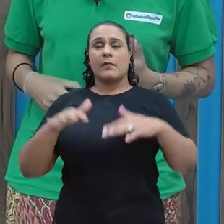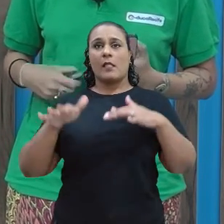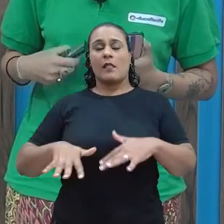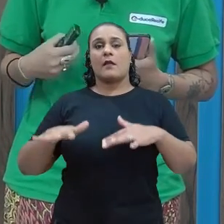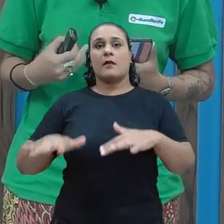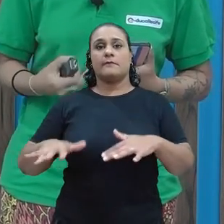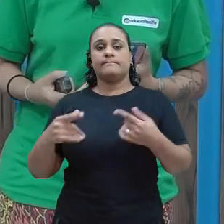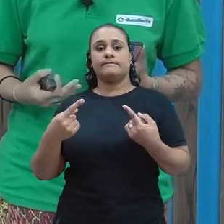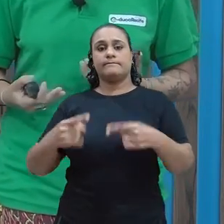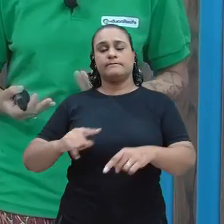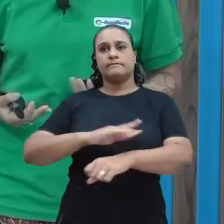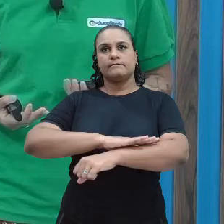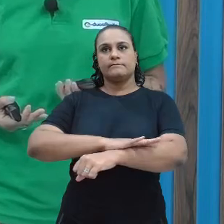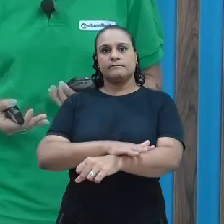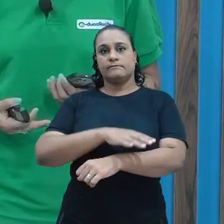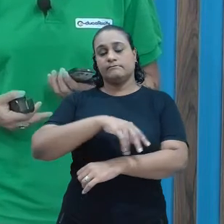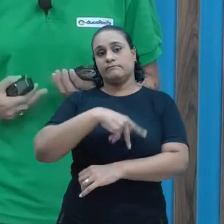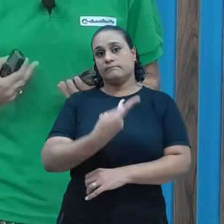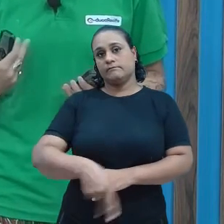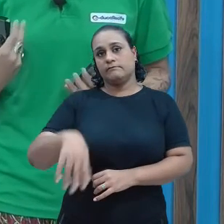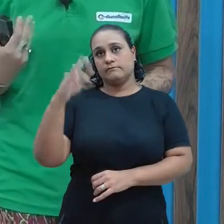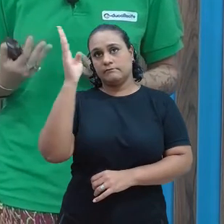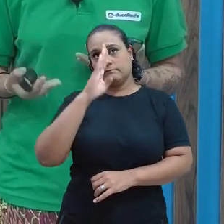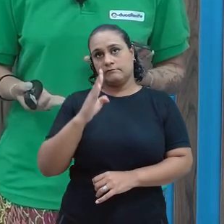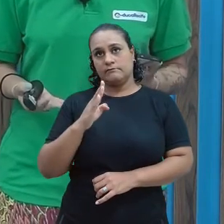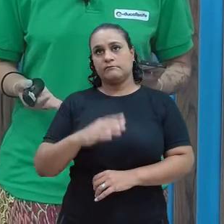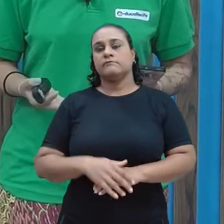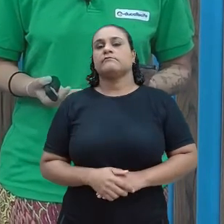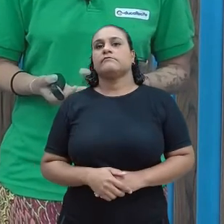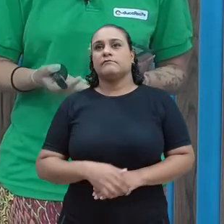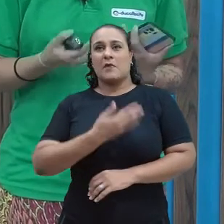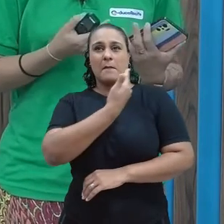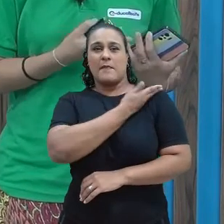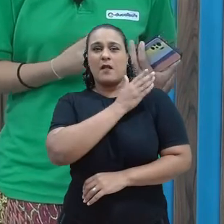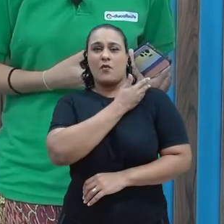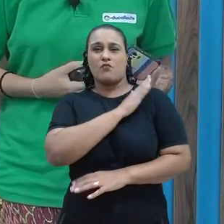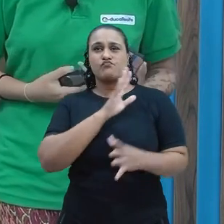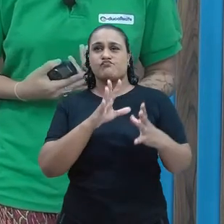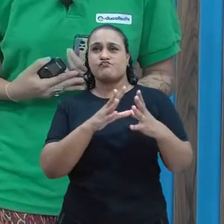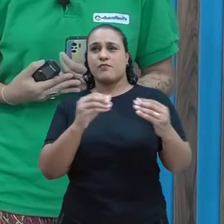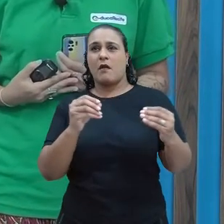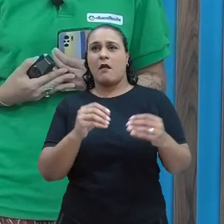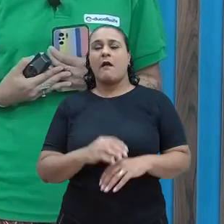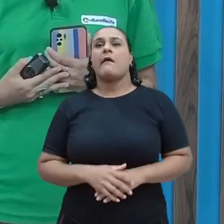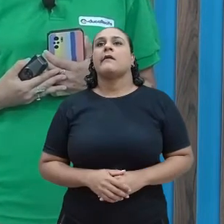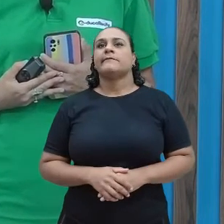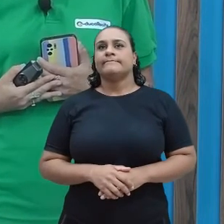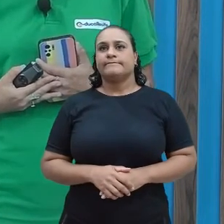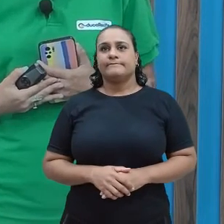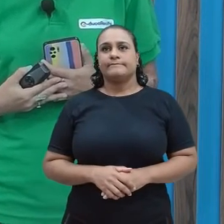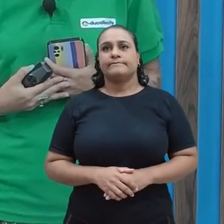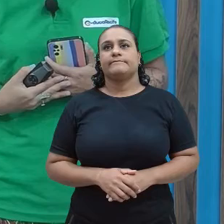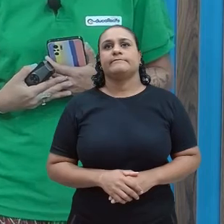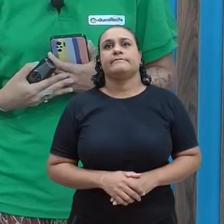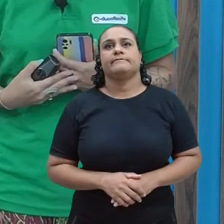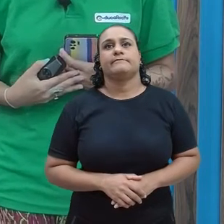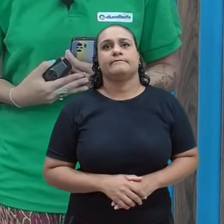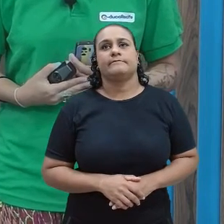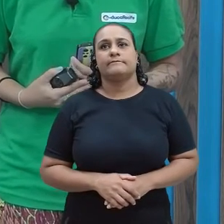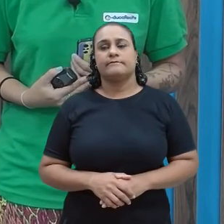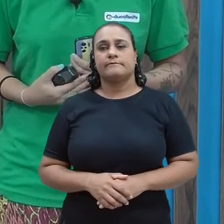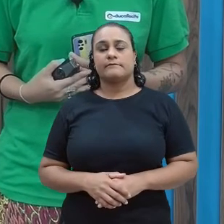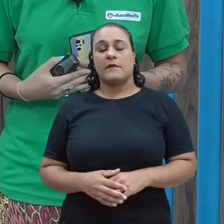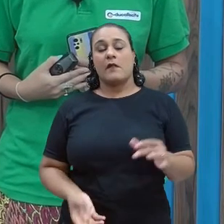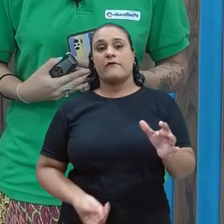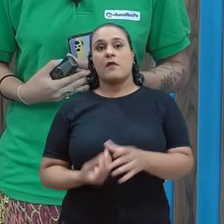Movimento antirracista no Brasil, né? Quebrando o preconceito aí construído desde o descobrimento aí, né,